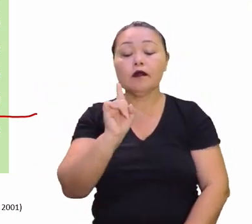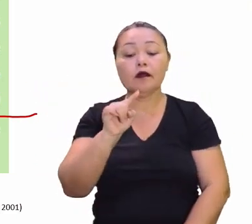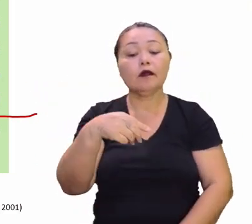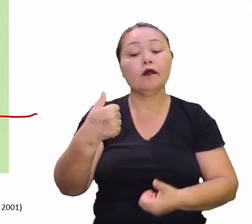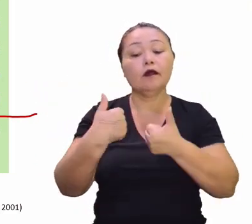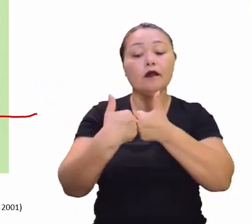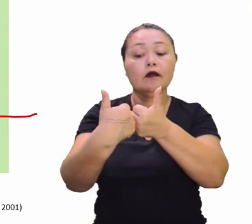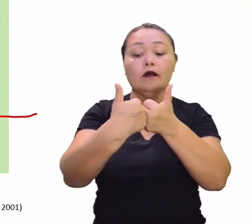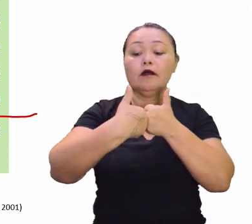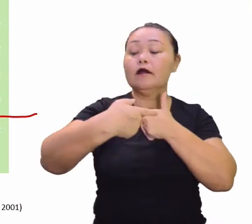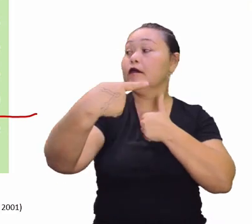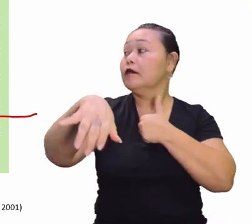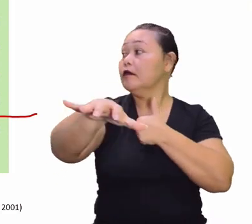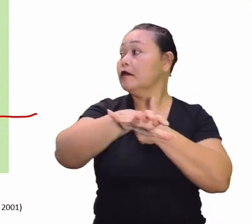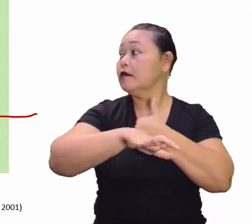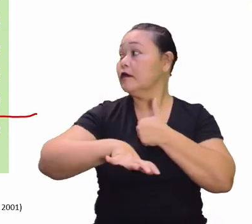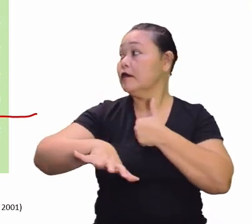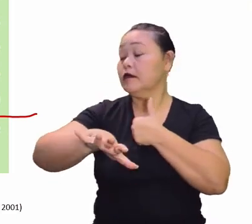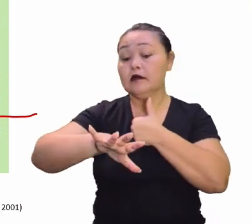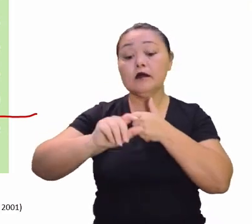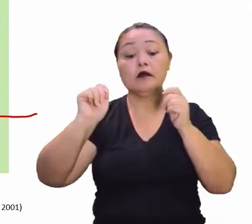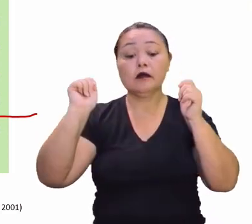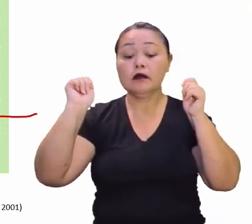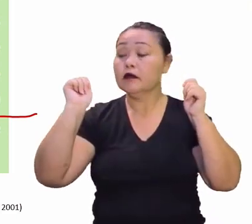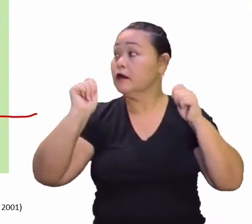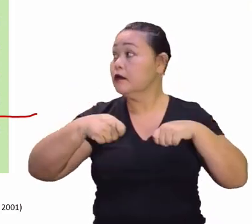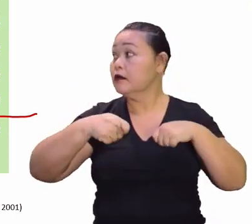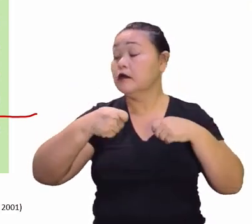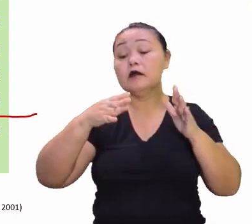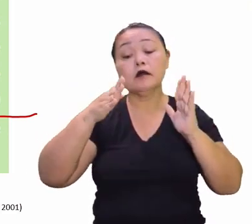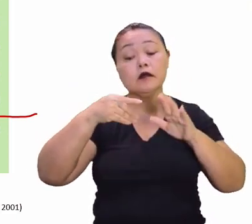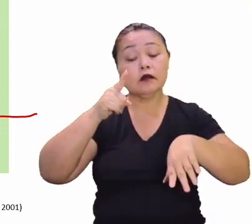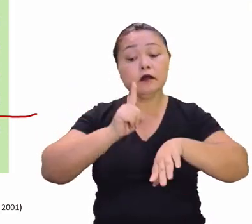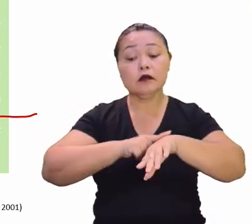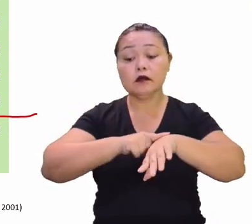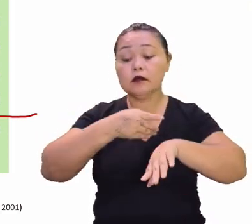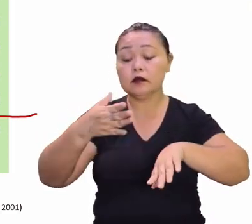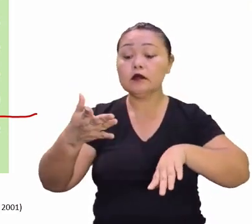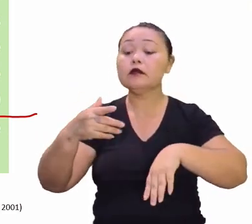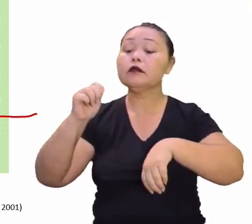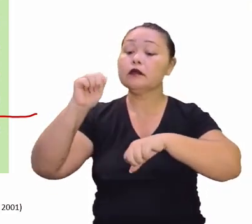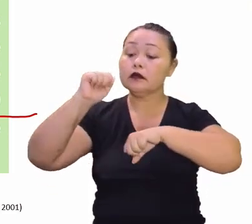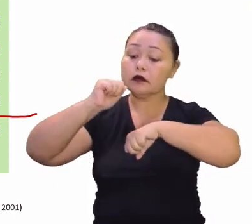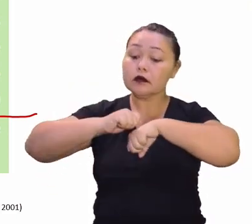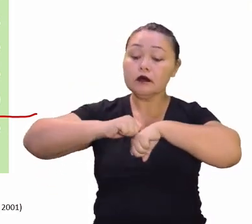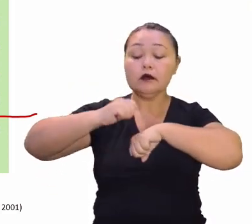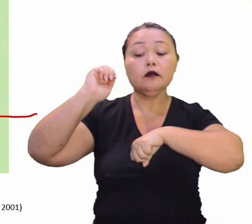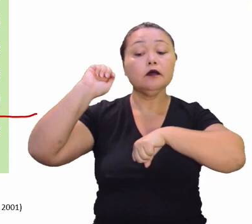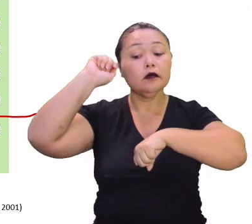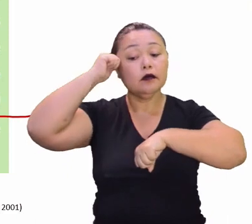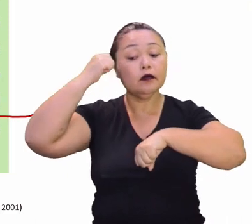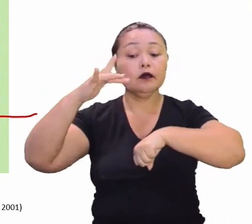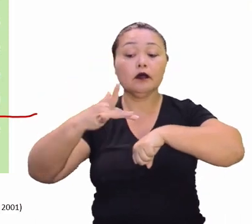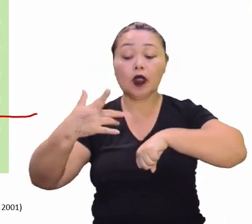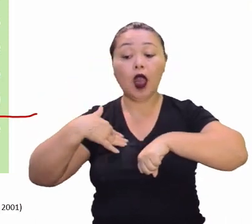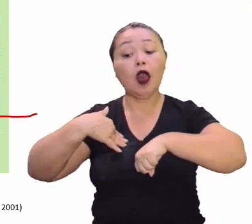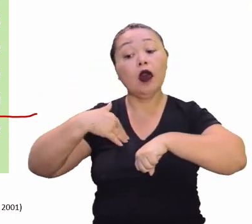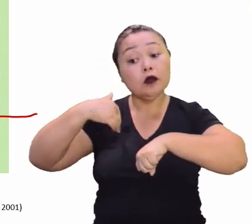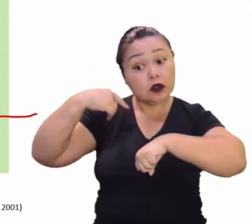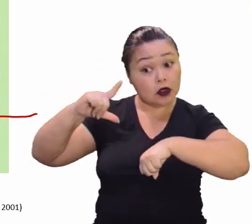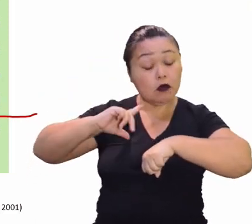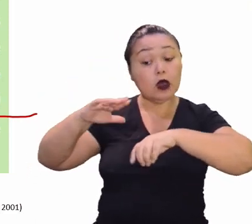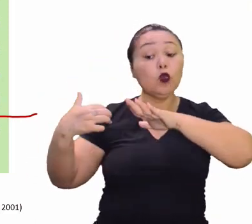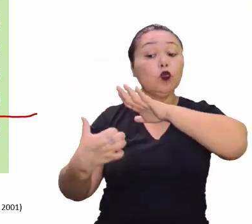aí, perto da sua região. Vamos lá. E a gente pode considerar esse momento da cassiterita aqui em Rondônia como o primeiro impulso industrial do